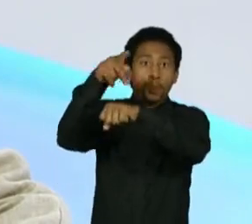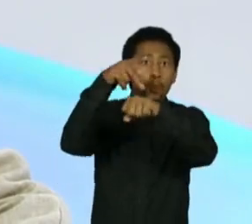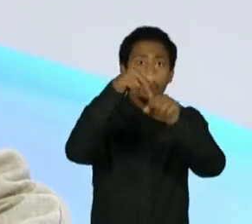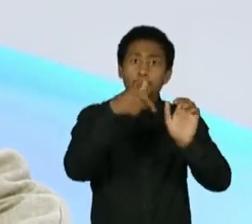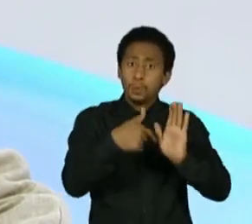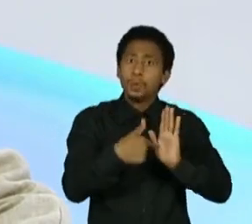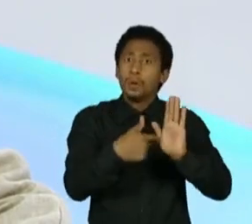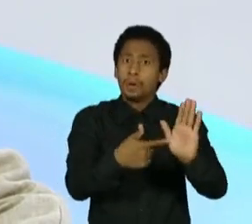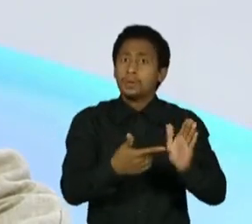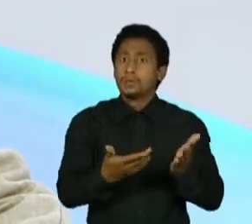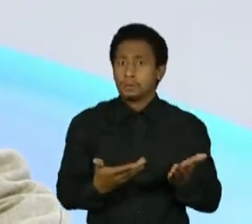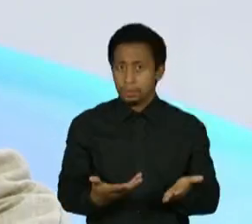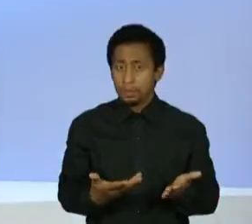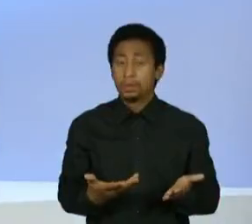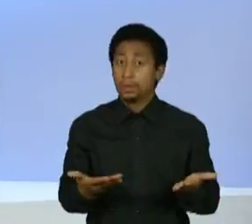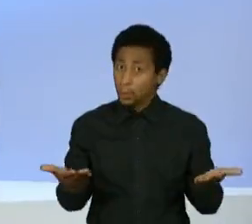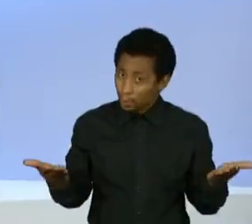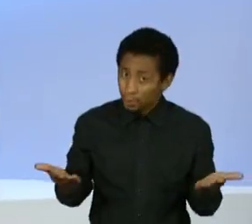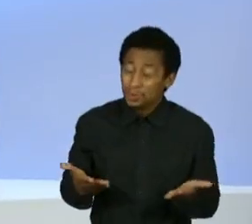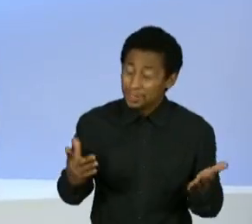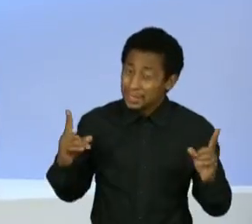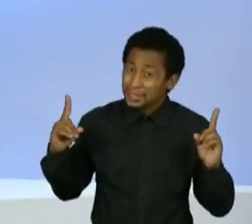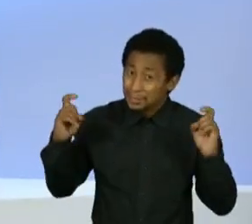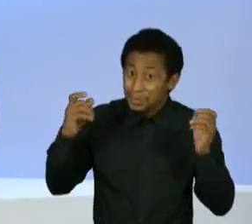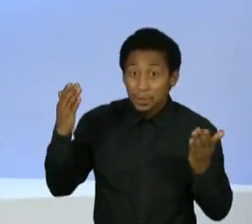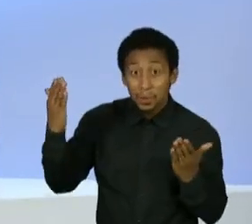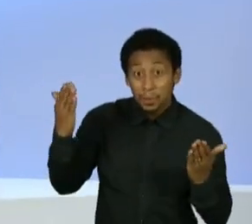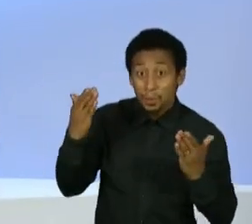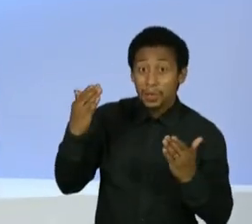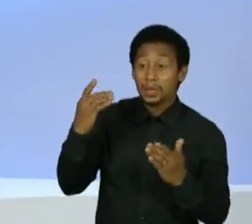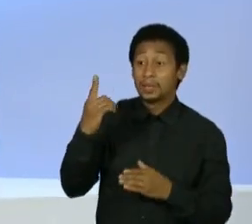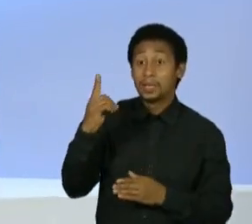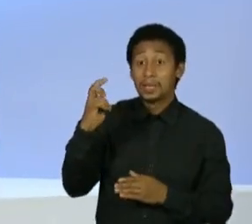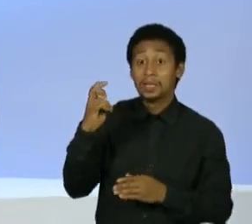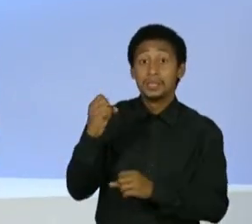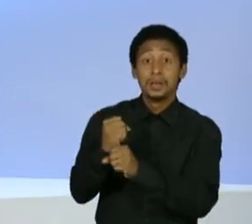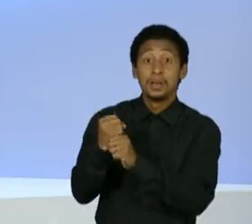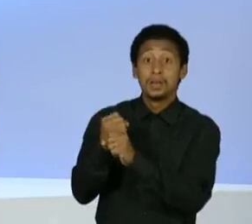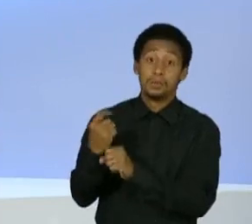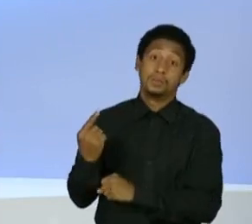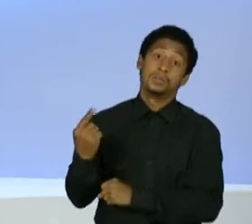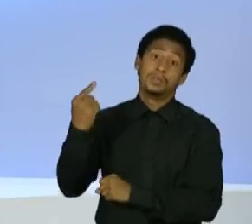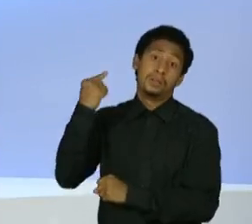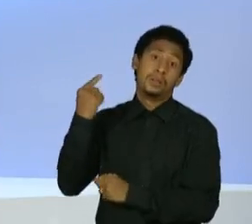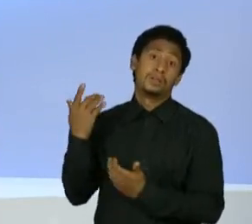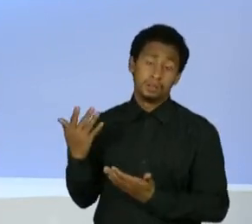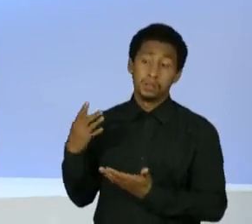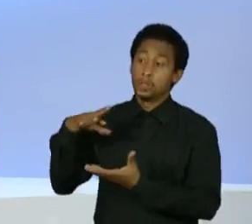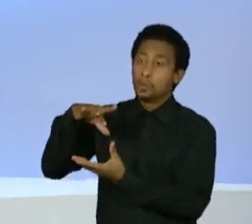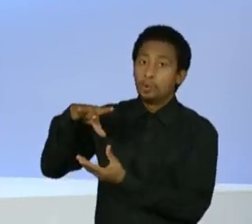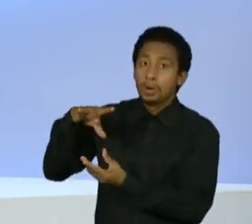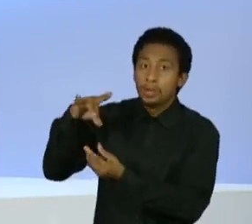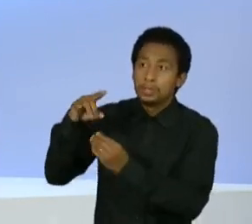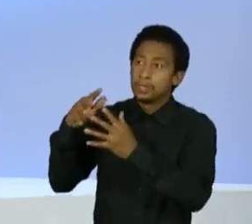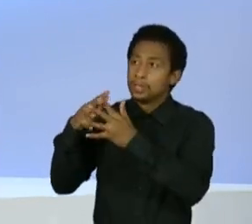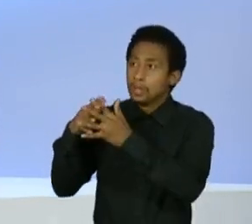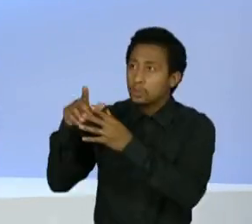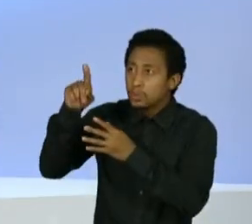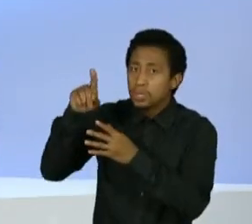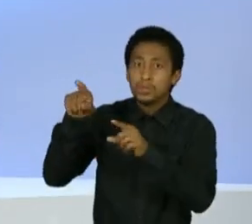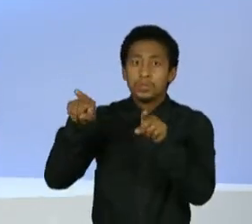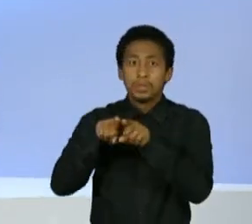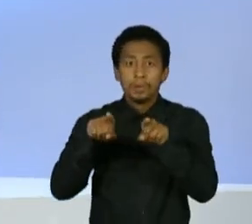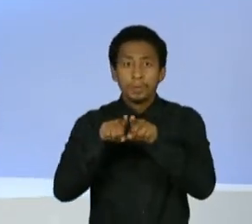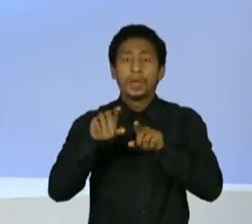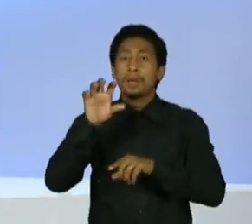democrática menos democracias hoje do que havia 15 anos atrás democracias consolidadas como Estados Unidos e países europeus